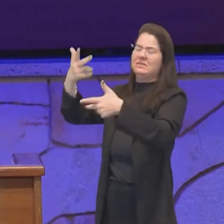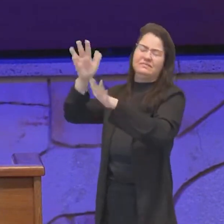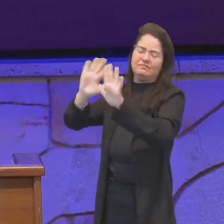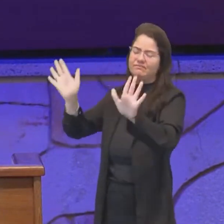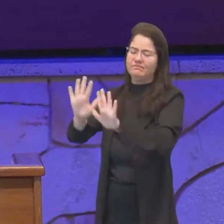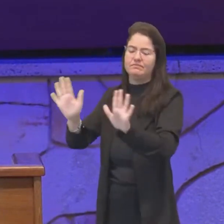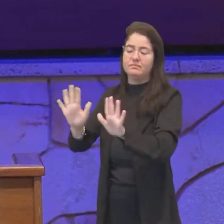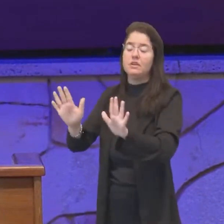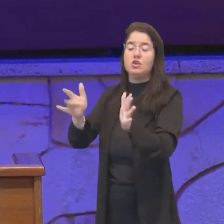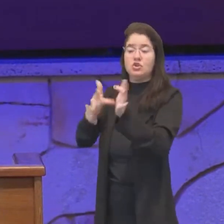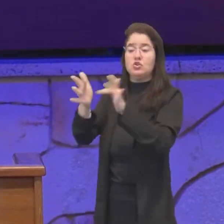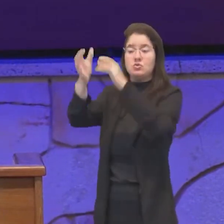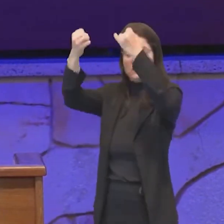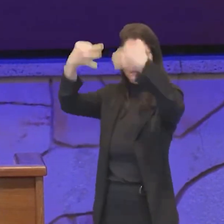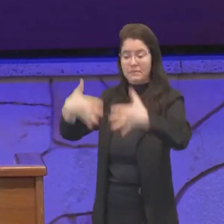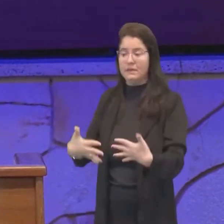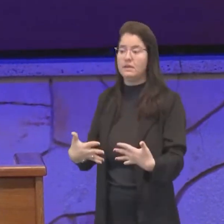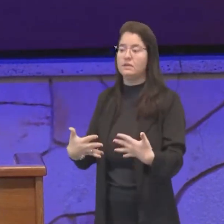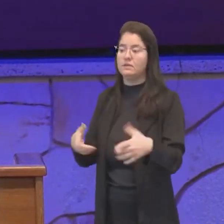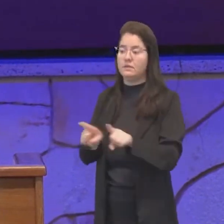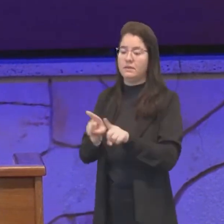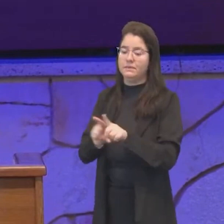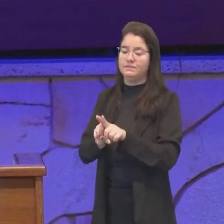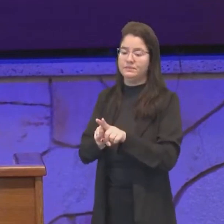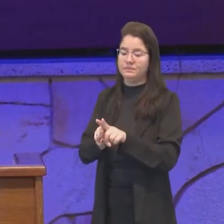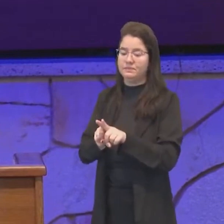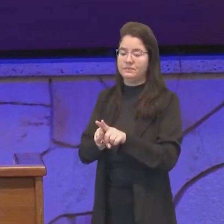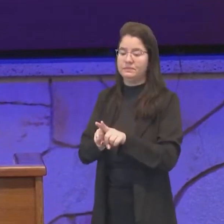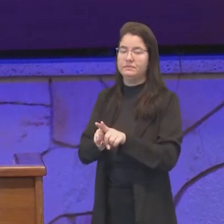23, verso 23.